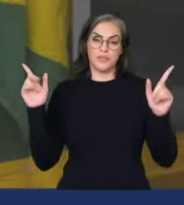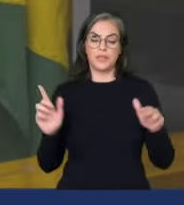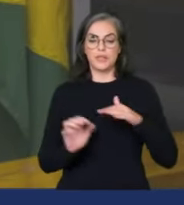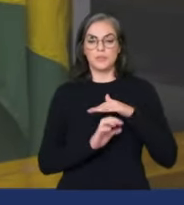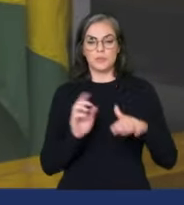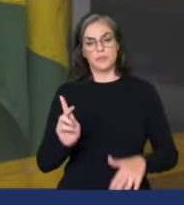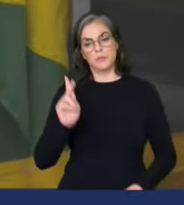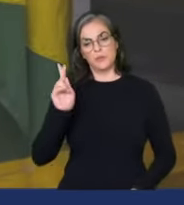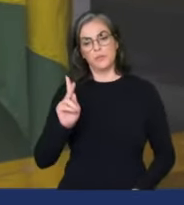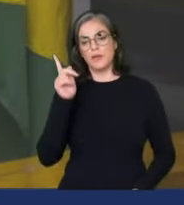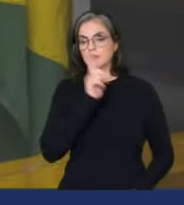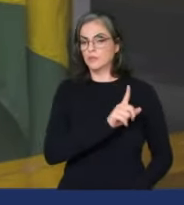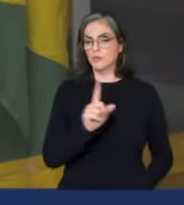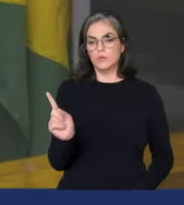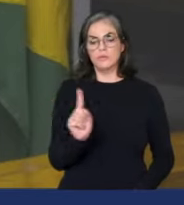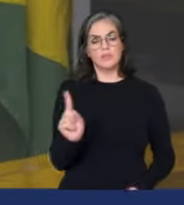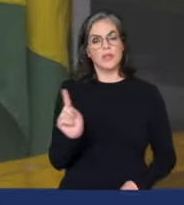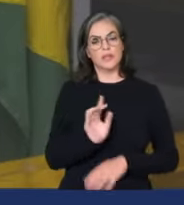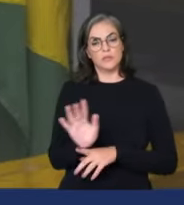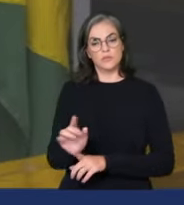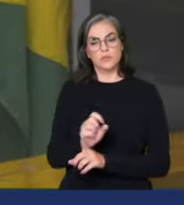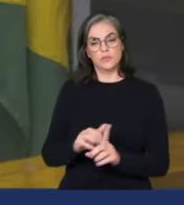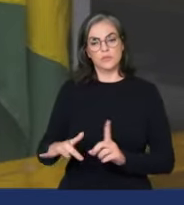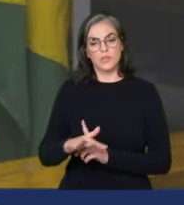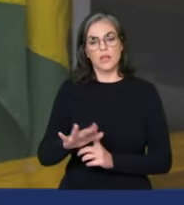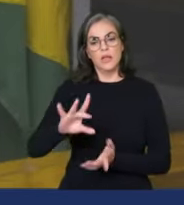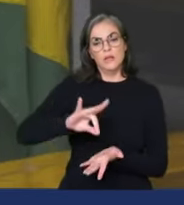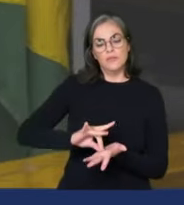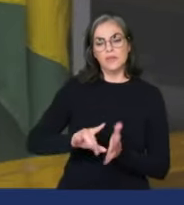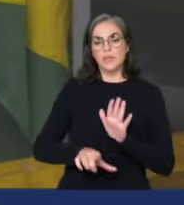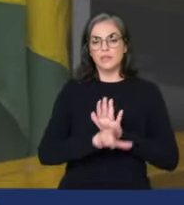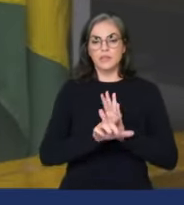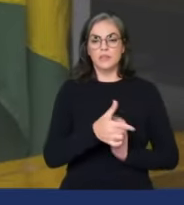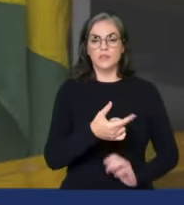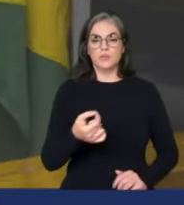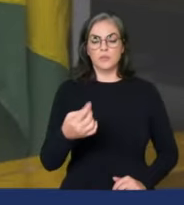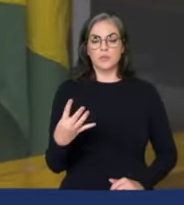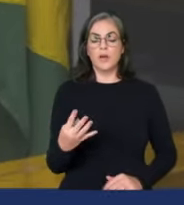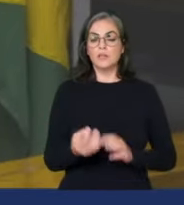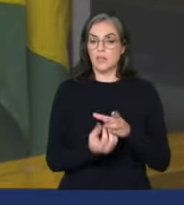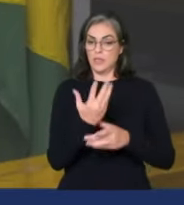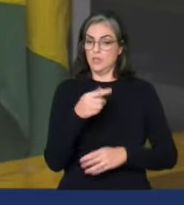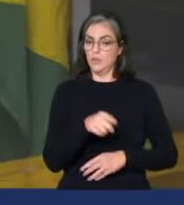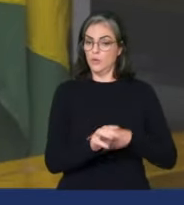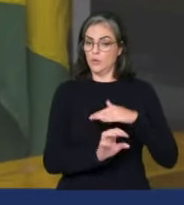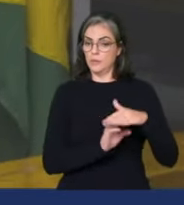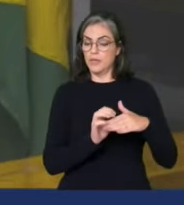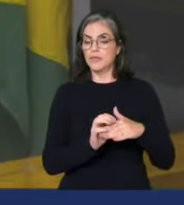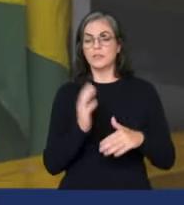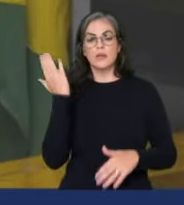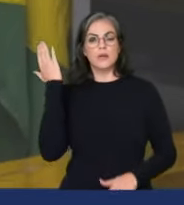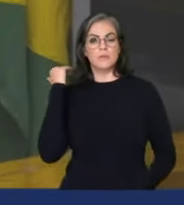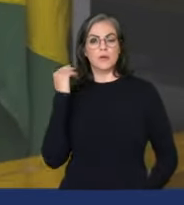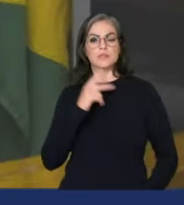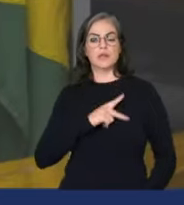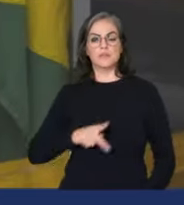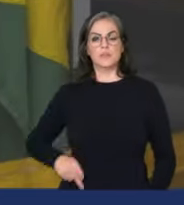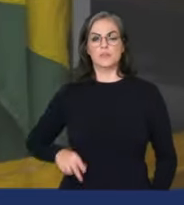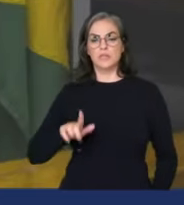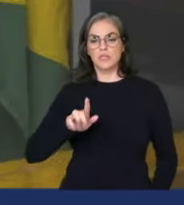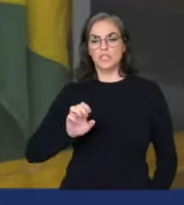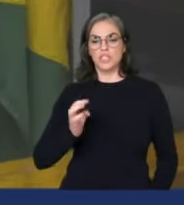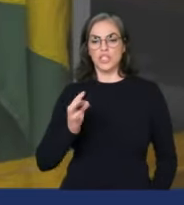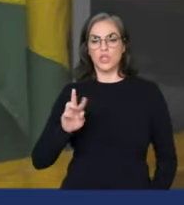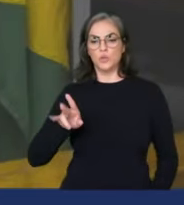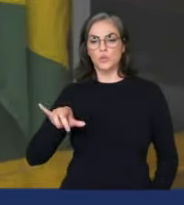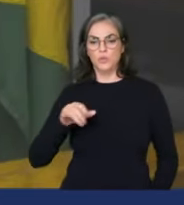cumprido o seu papel social, que está por sinal na Lei 2004, a lei que criou a Petrobras pelo então presidente Getúlio Vargas. Essa